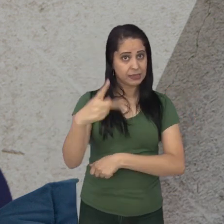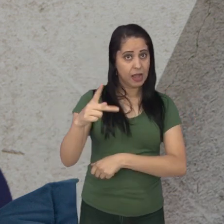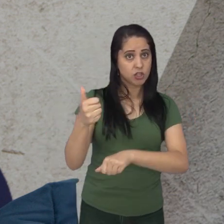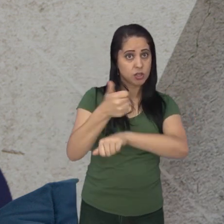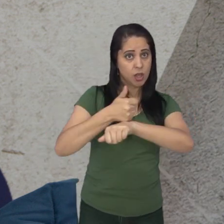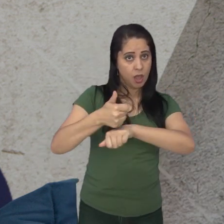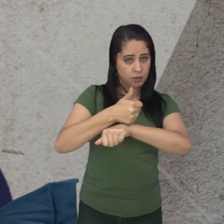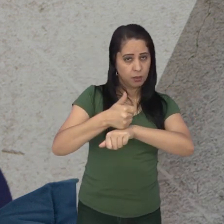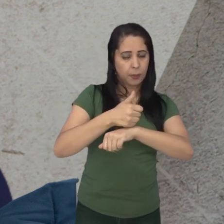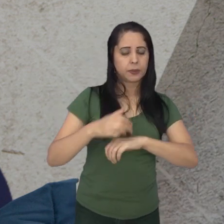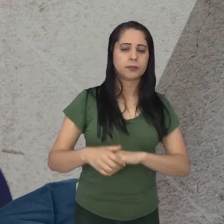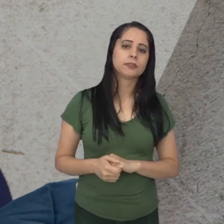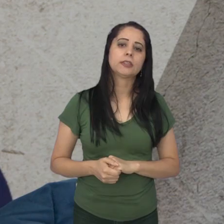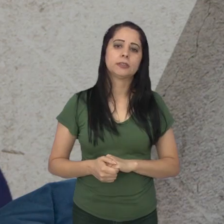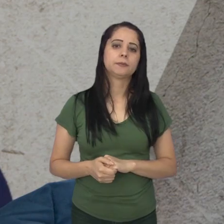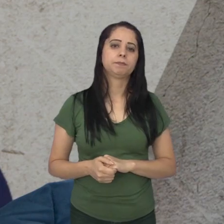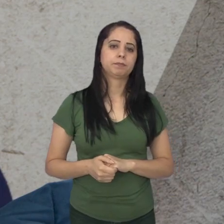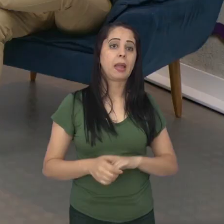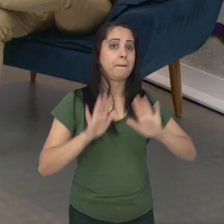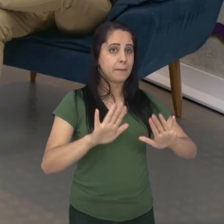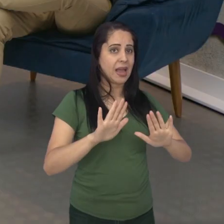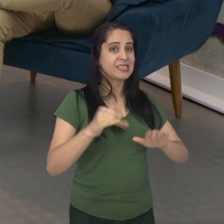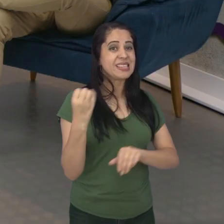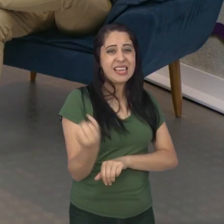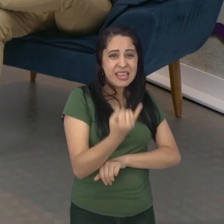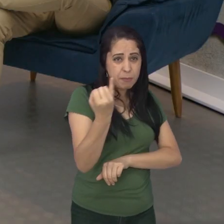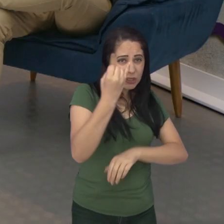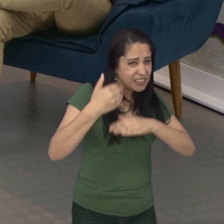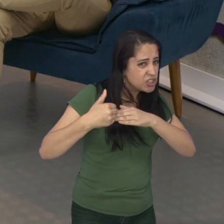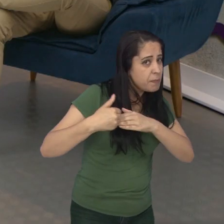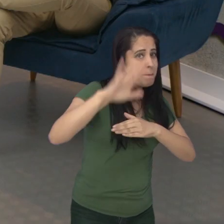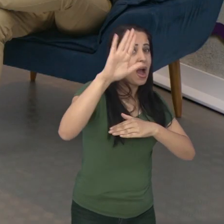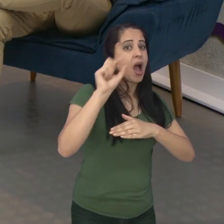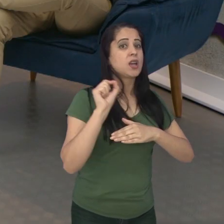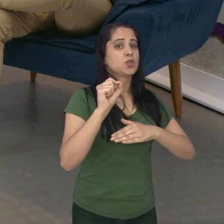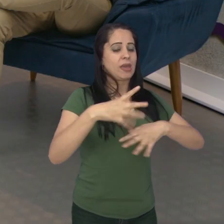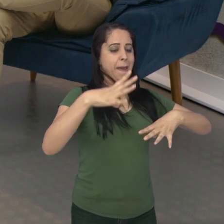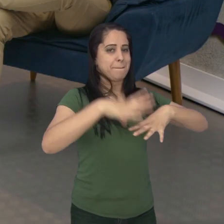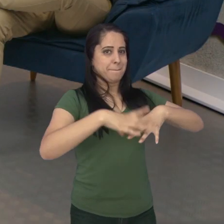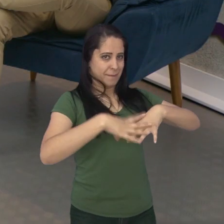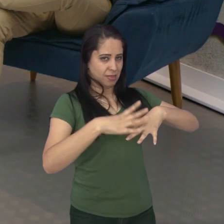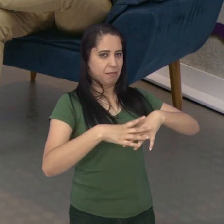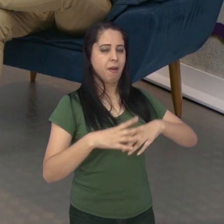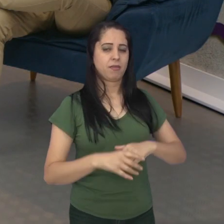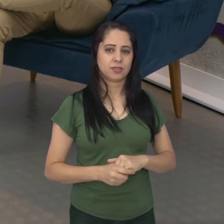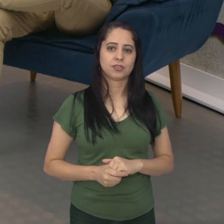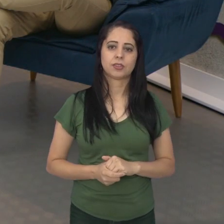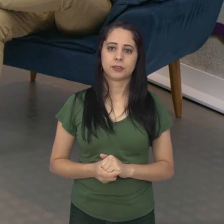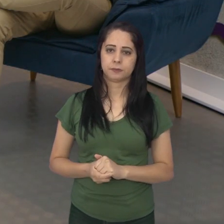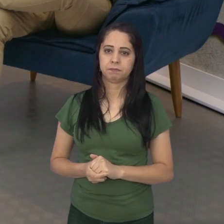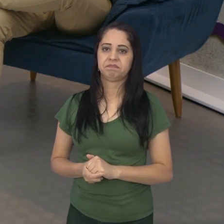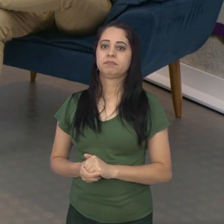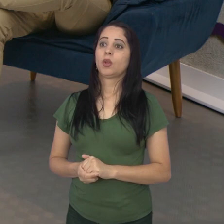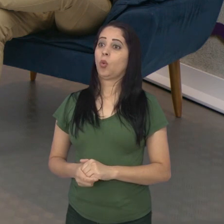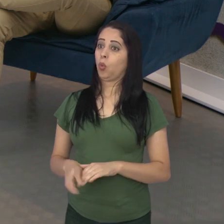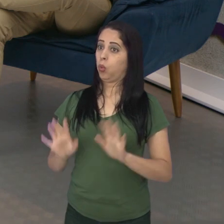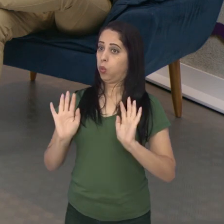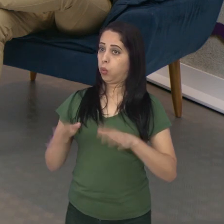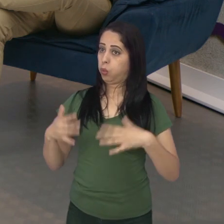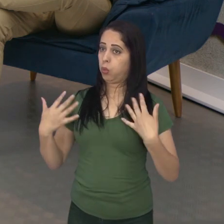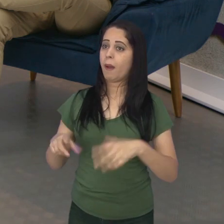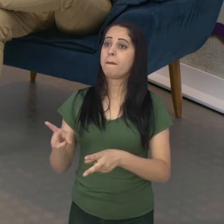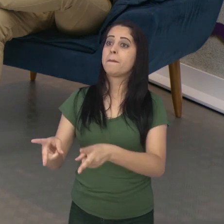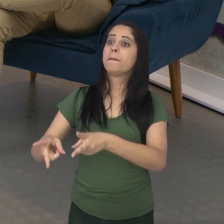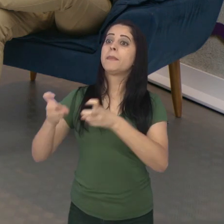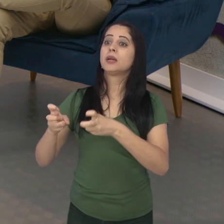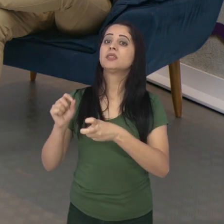cálculos, né? Apesar que dos cálculos serem a base para o desenvolvimento dessa profissão, né? A gente pode ver, né,